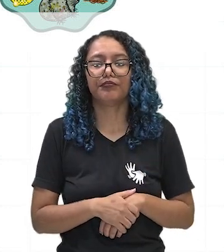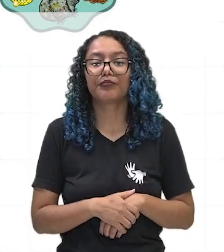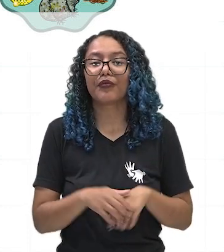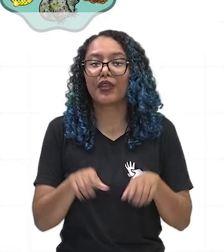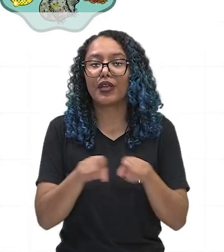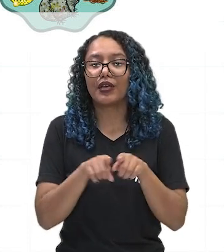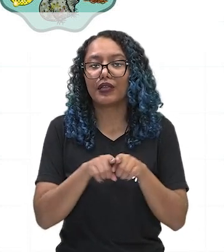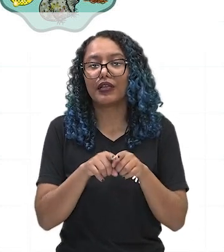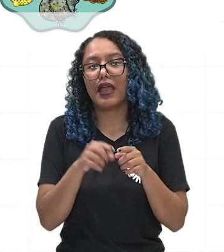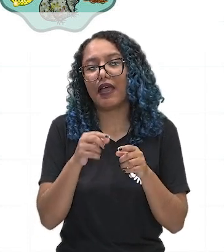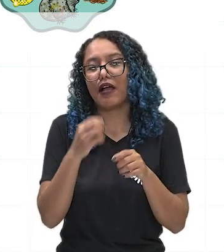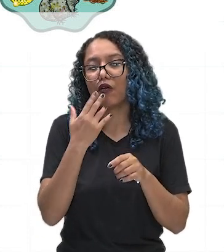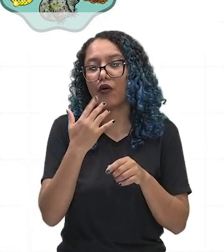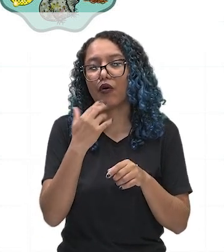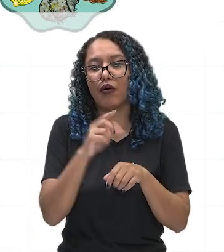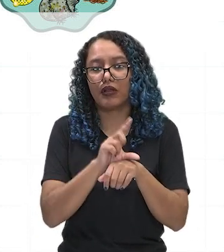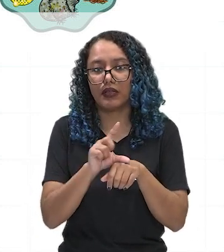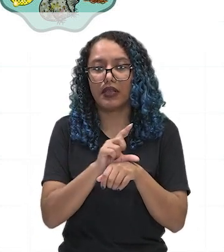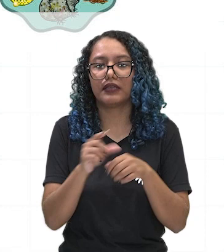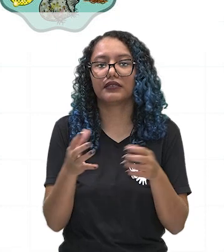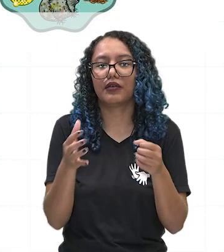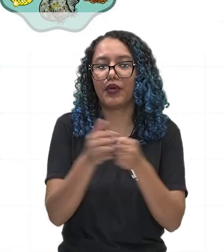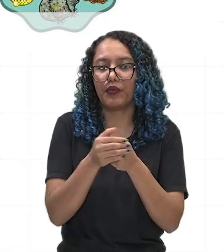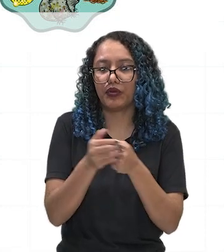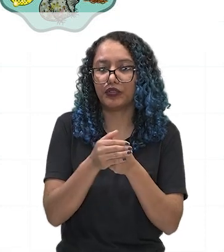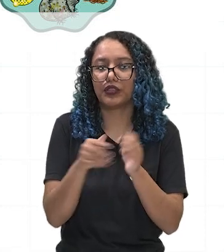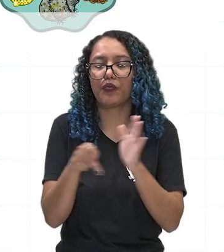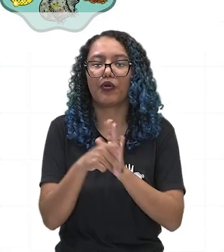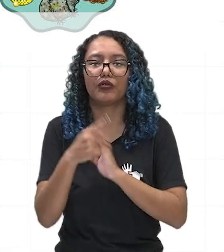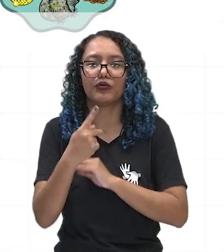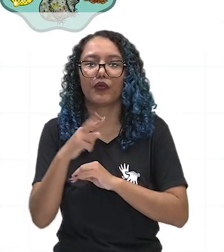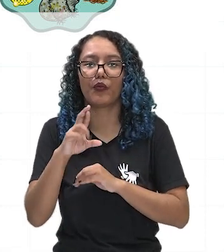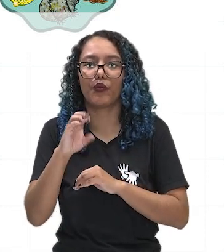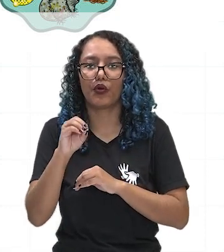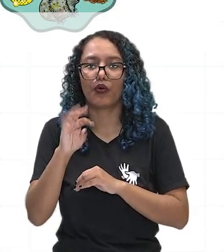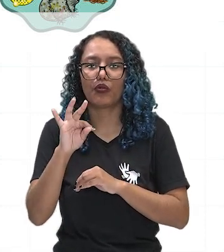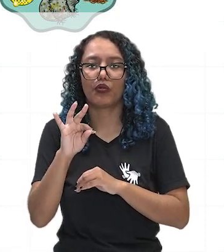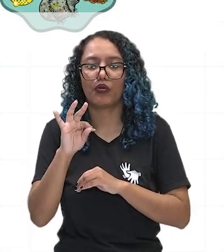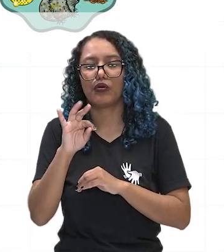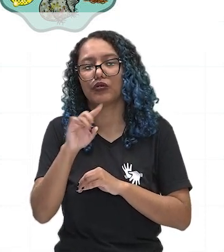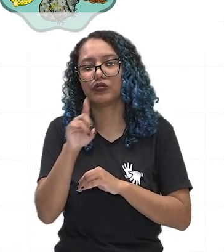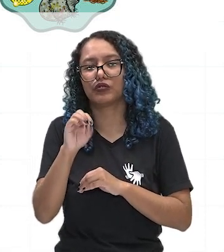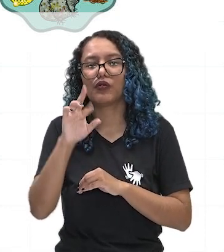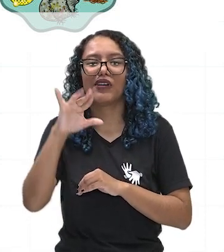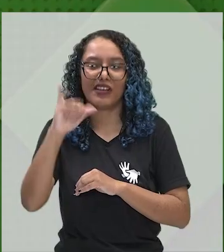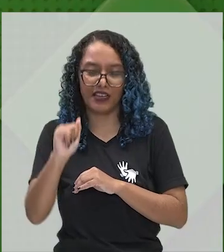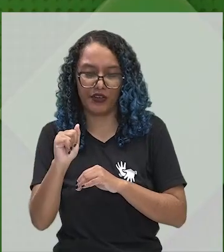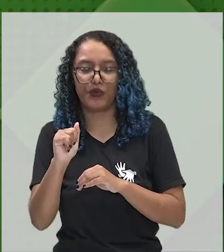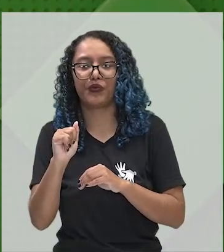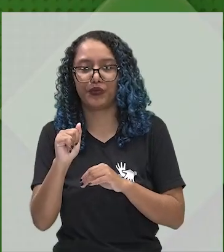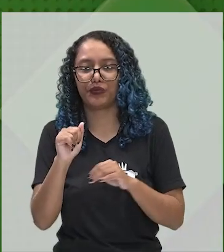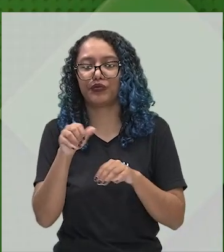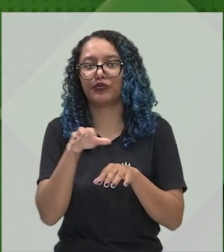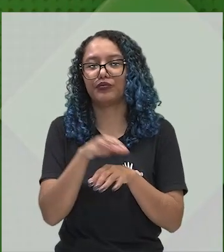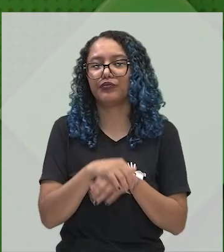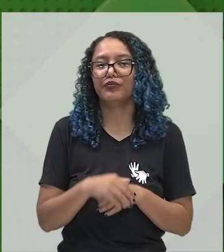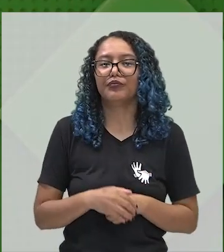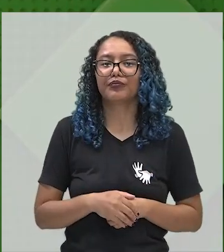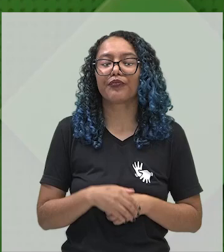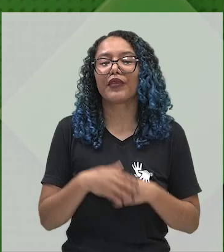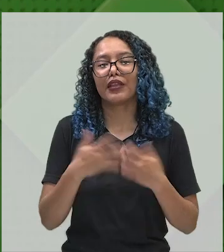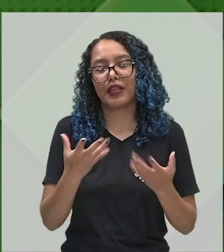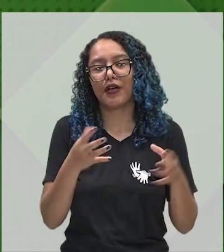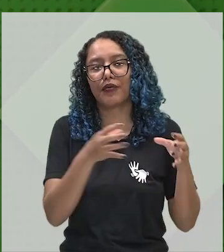dos protistas ou dos protozoários, certo? Então, essa foi a classificação que o Whittaker deixou,